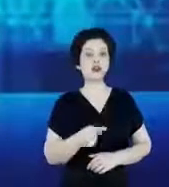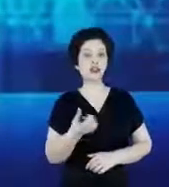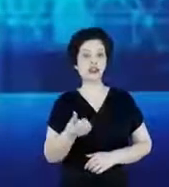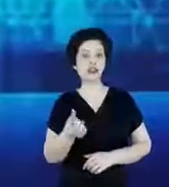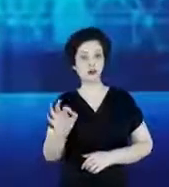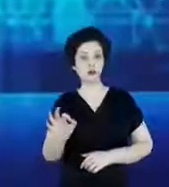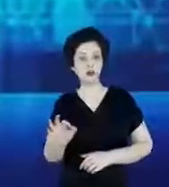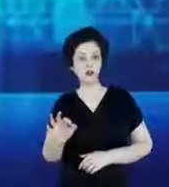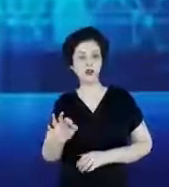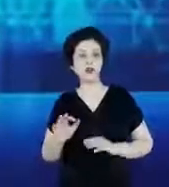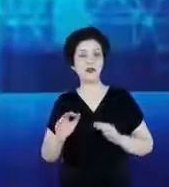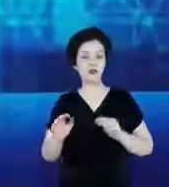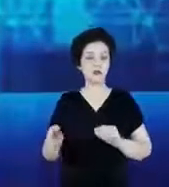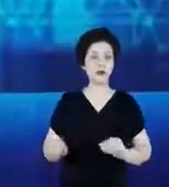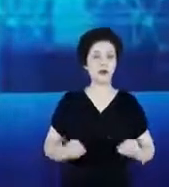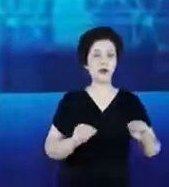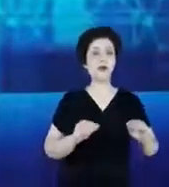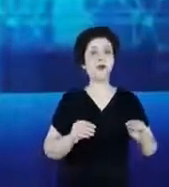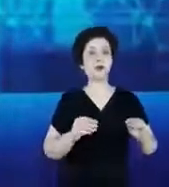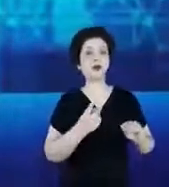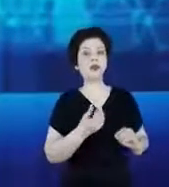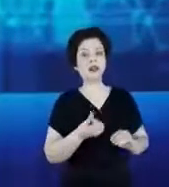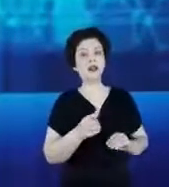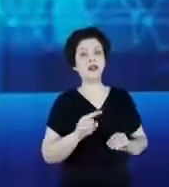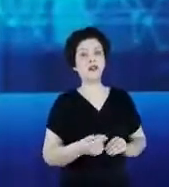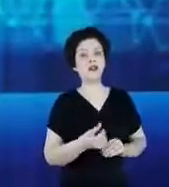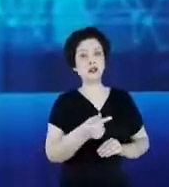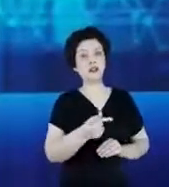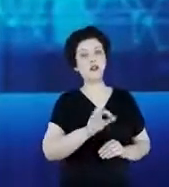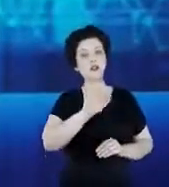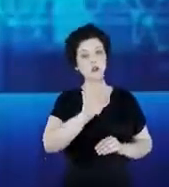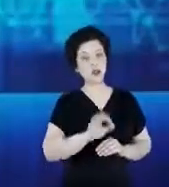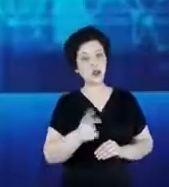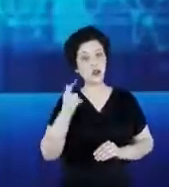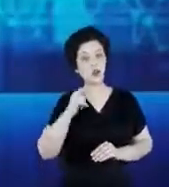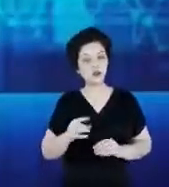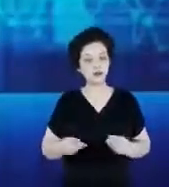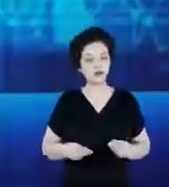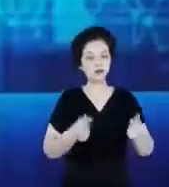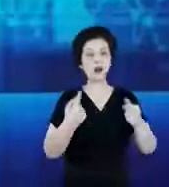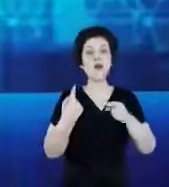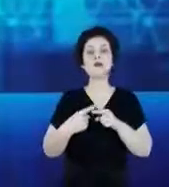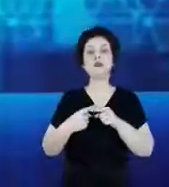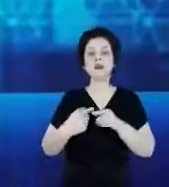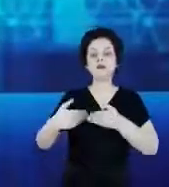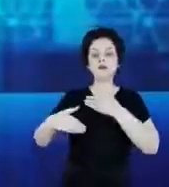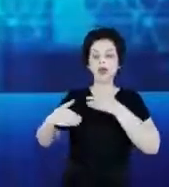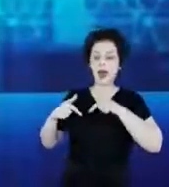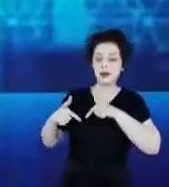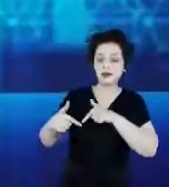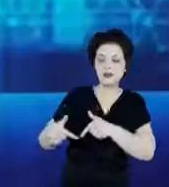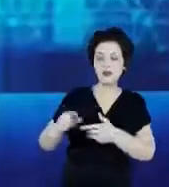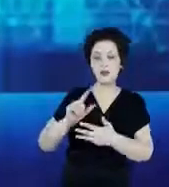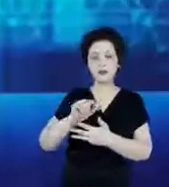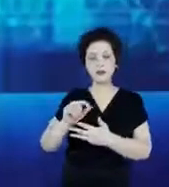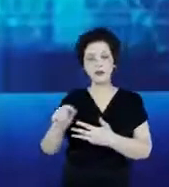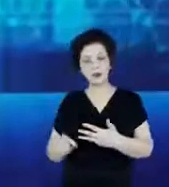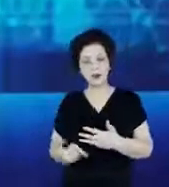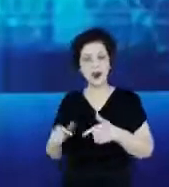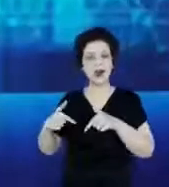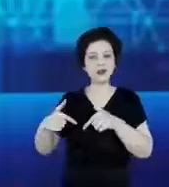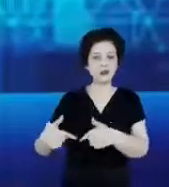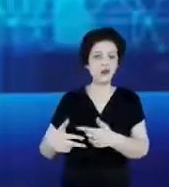para um nível de armazenamento de 16,7%, fruto de todas essas ações. Então,